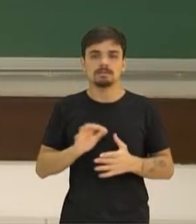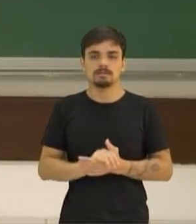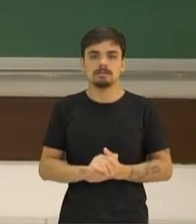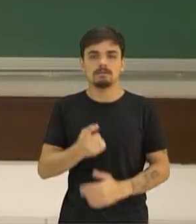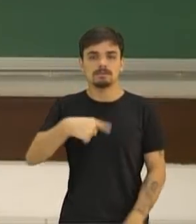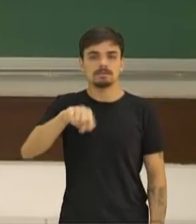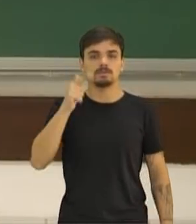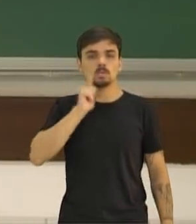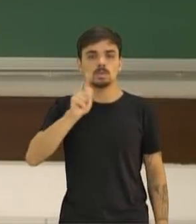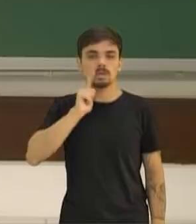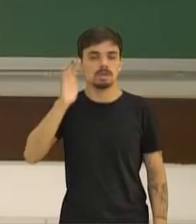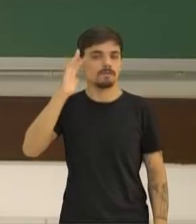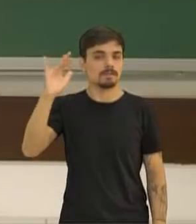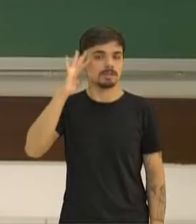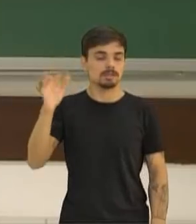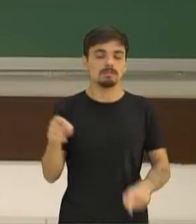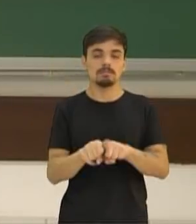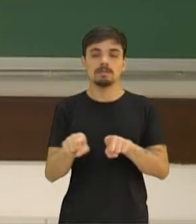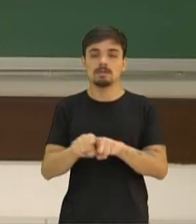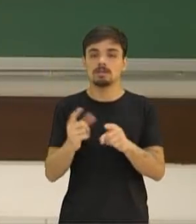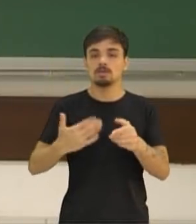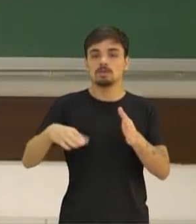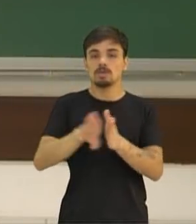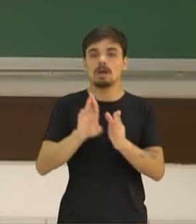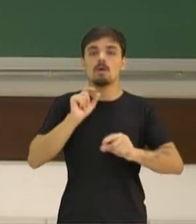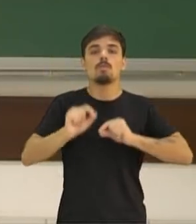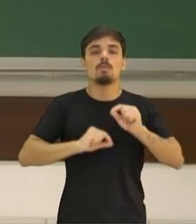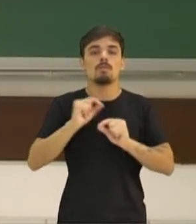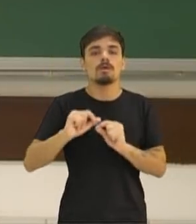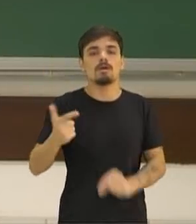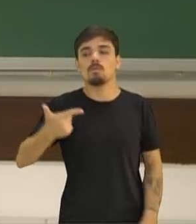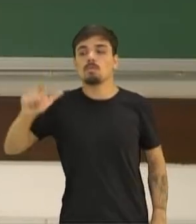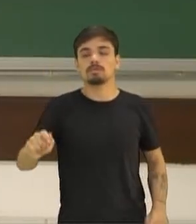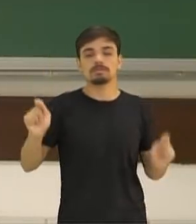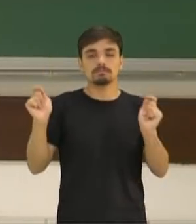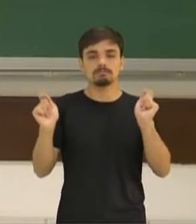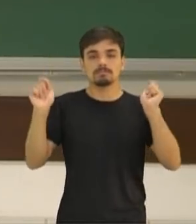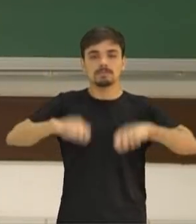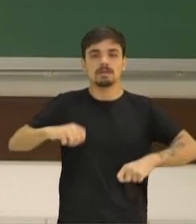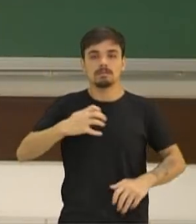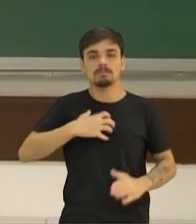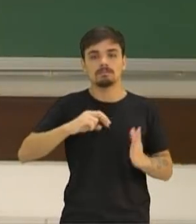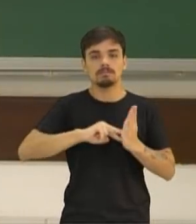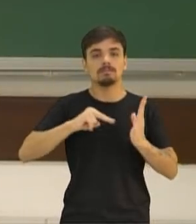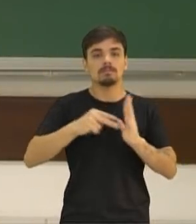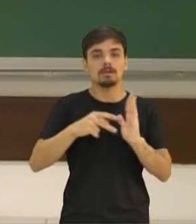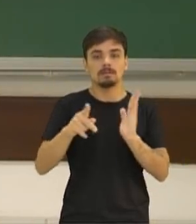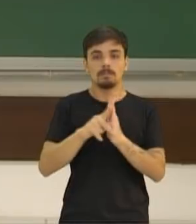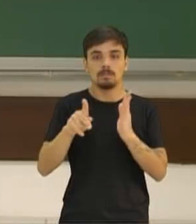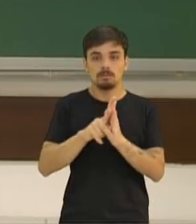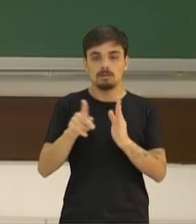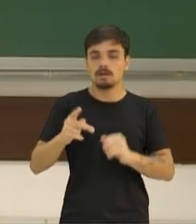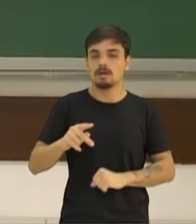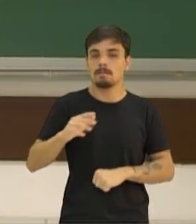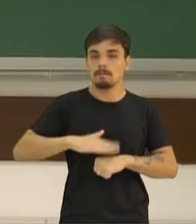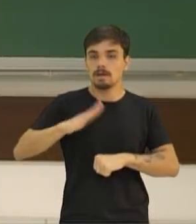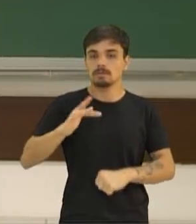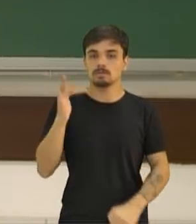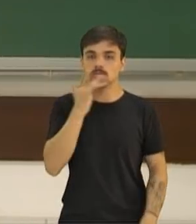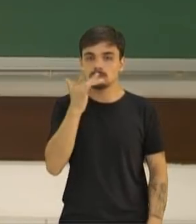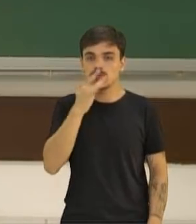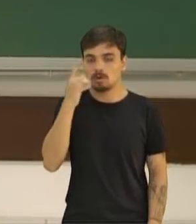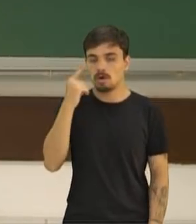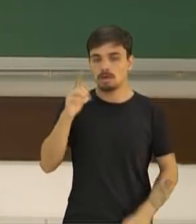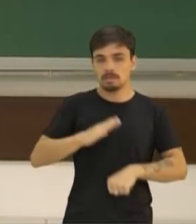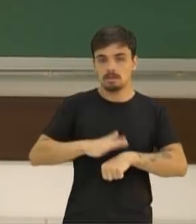vocês consigam refletir e chegar a uma outra possibilidade de sentido para esse e muito mais gostosa. Vou dar um tempo